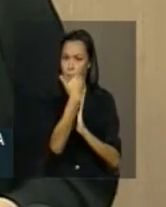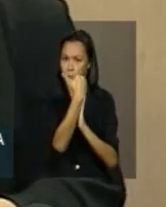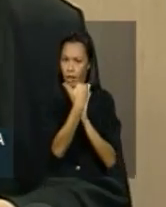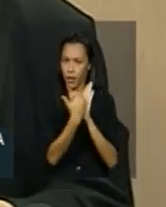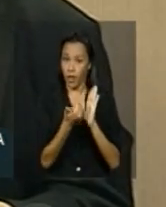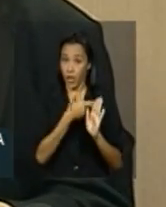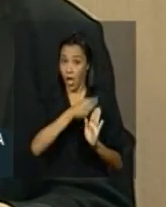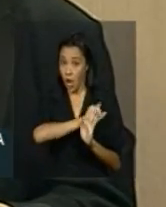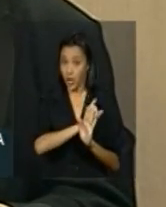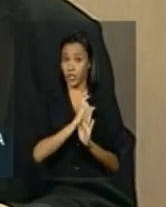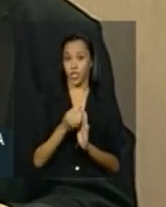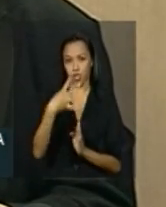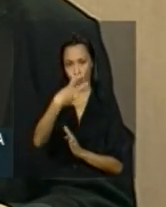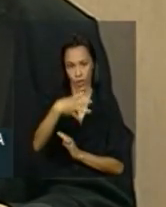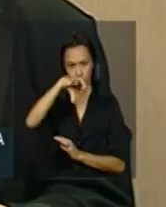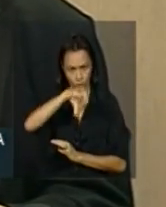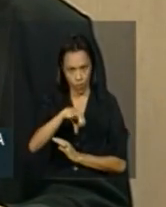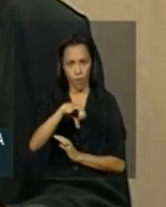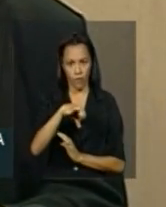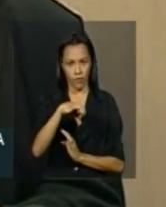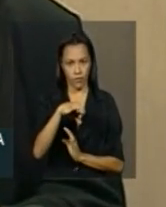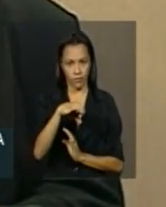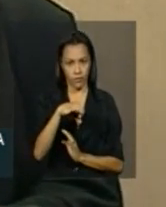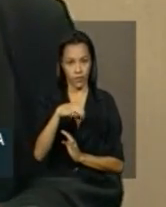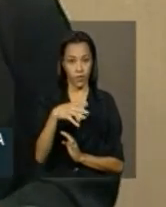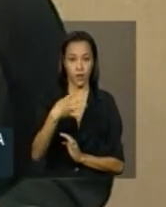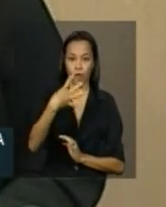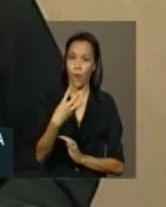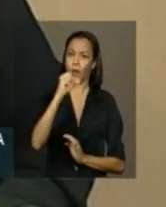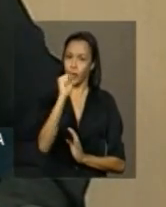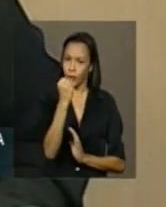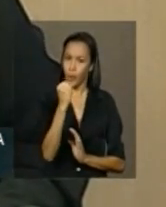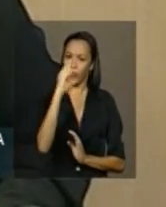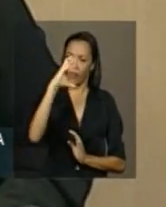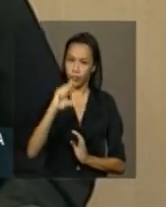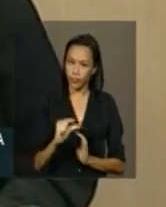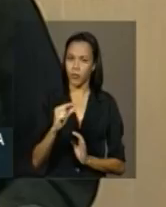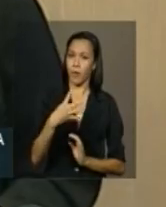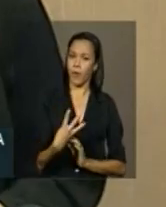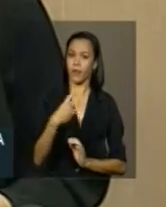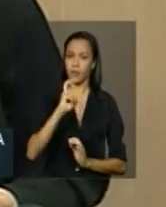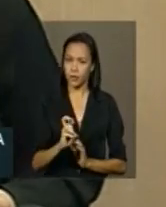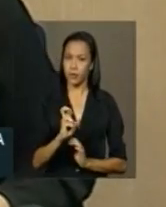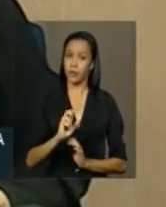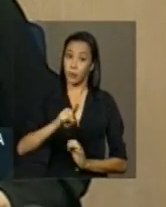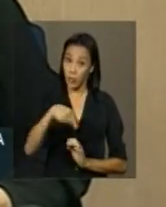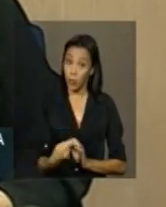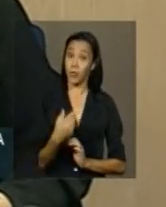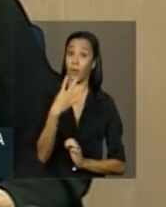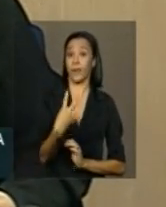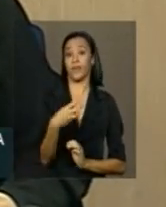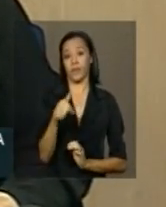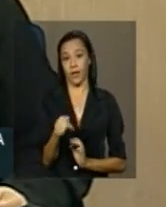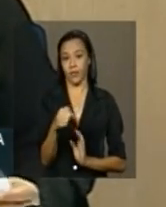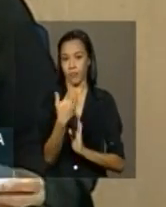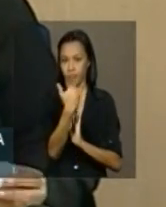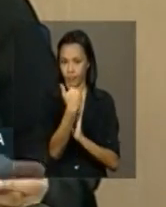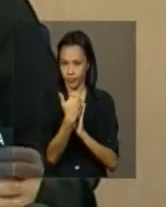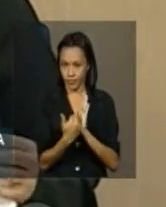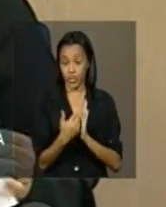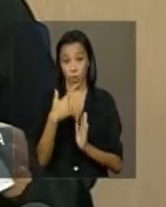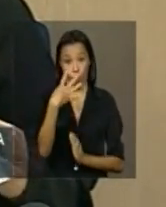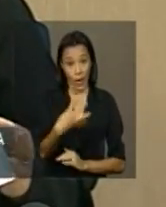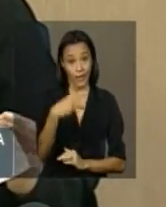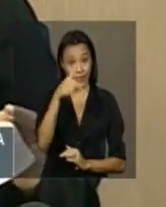era anteriormente de 49 foi 48 foi para 45 e agora vai ficar em 47 Tá OK são